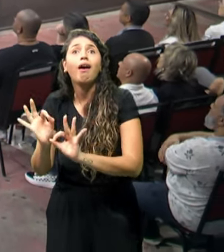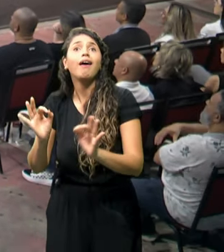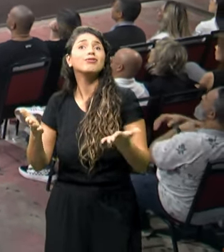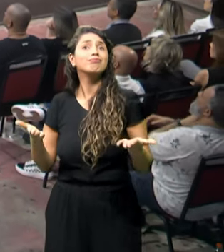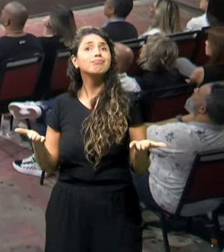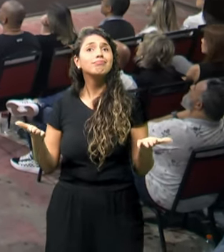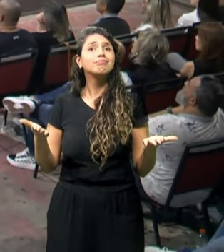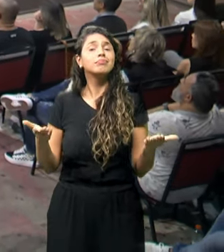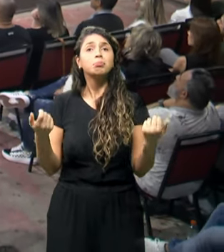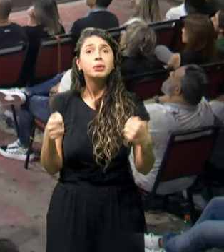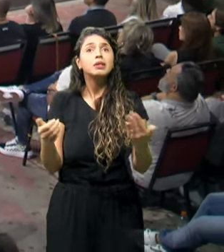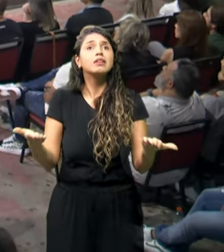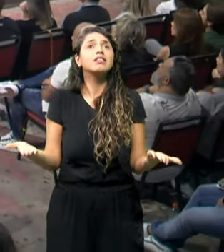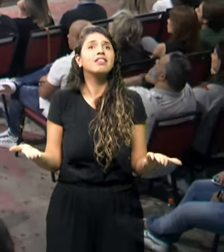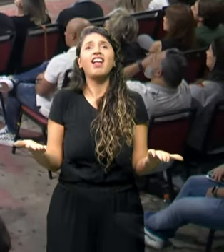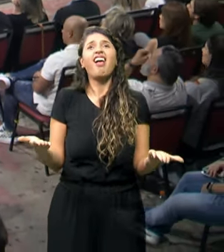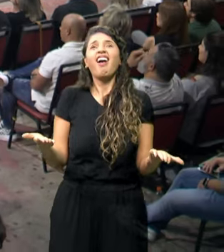Planejamento. Meu sonho,